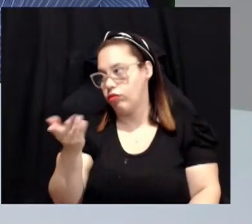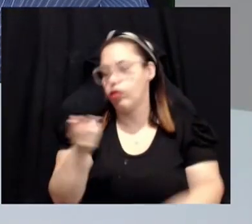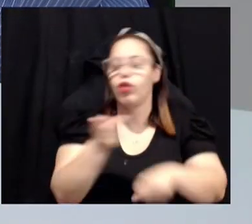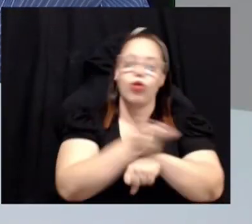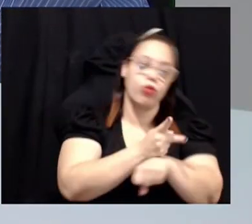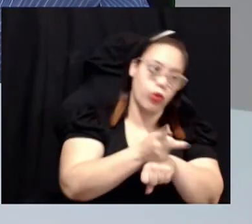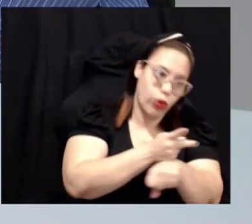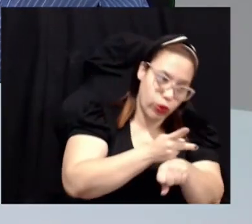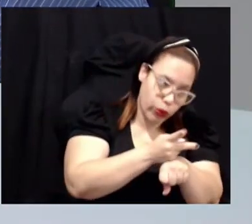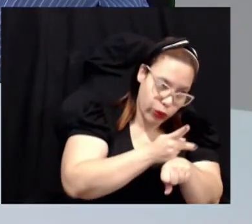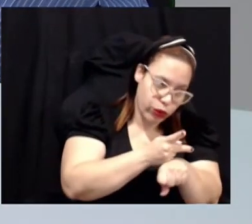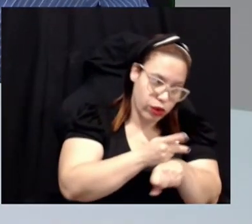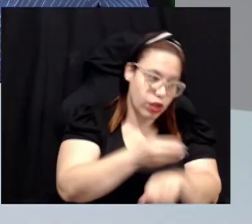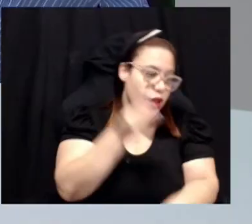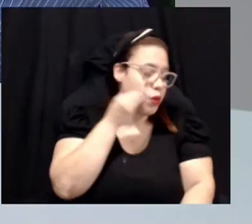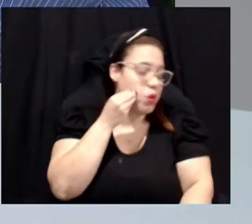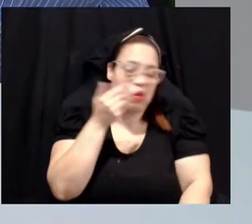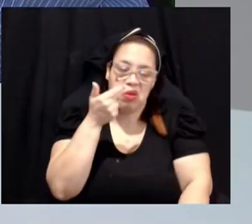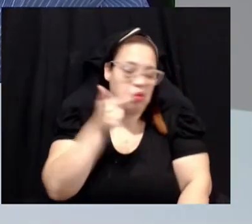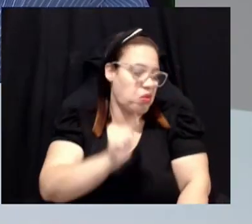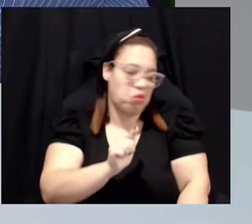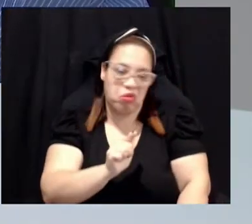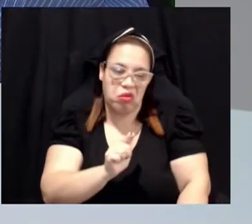não conseguiu, ou seja, ficou à margem.